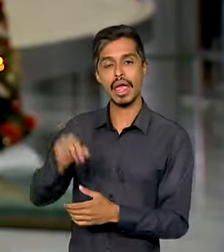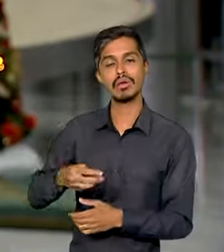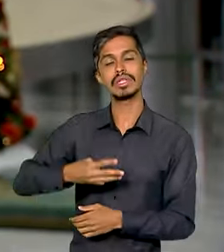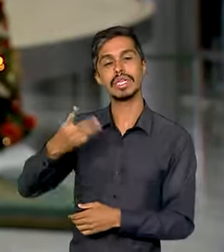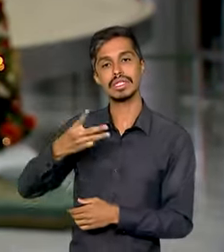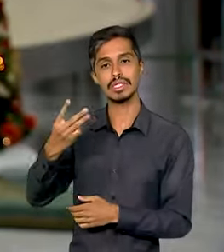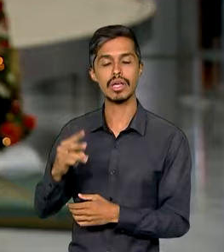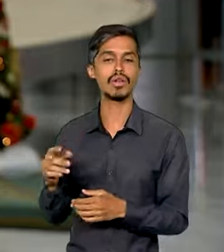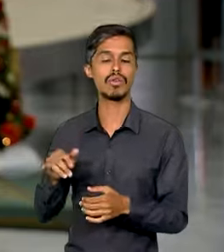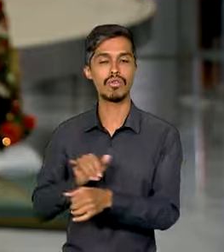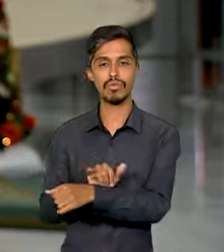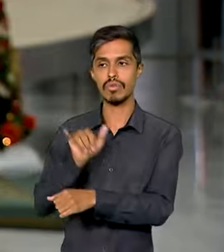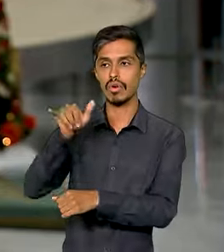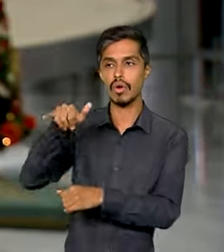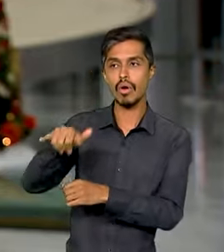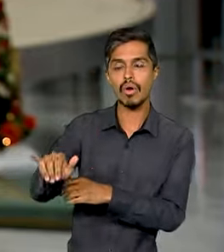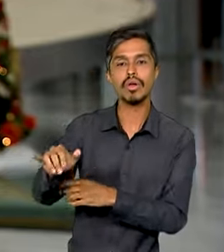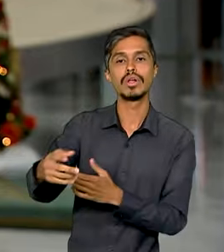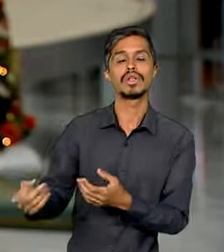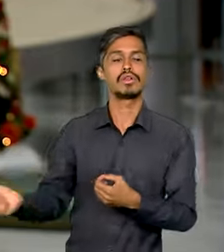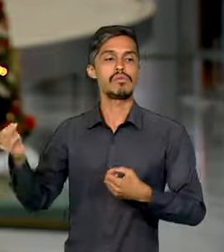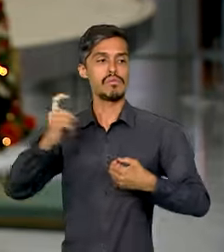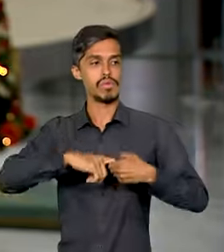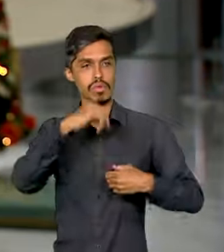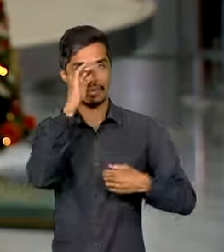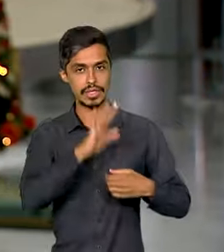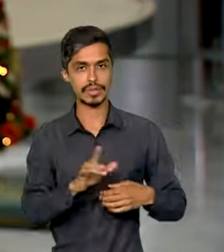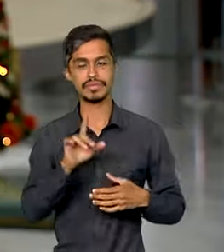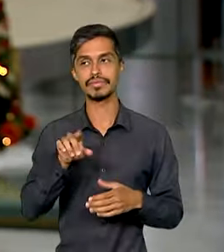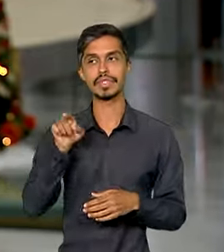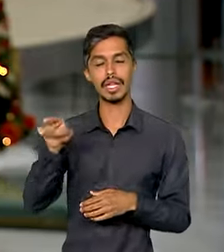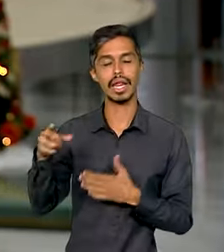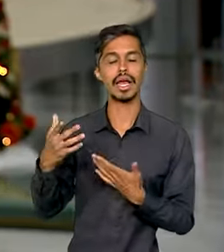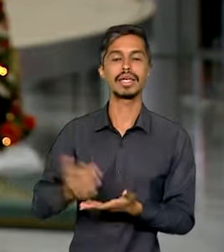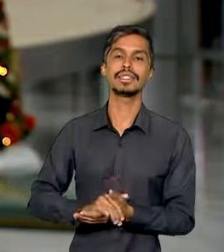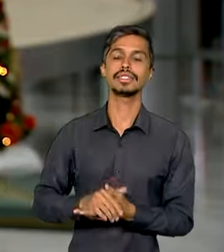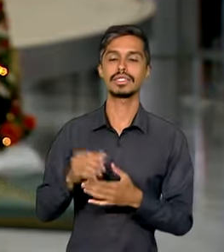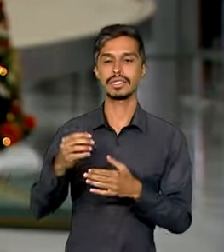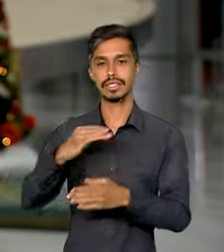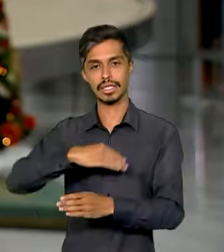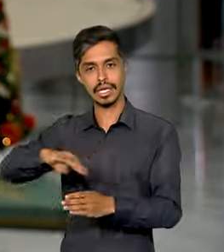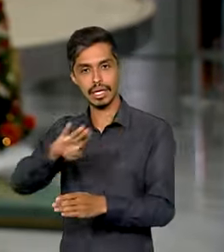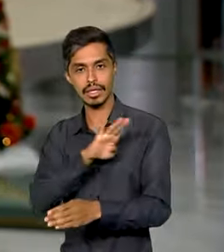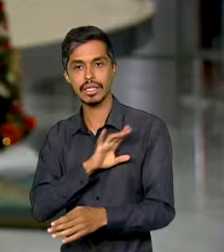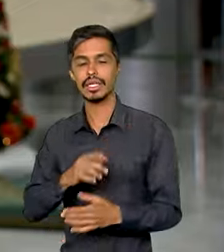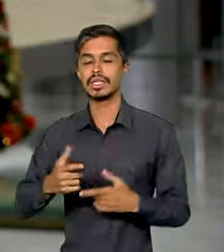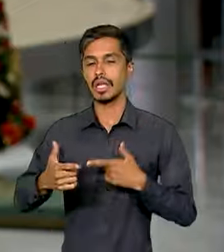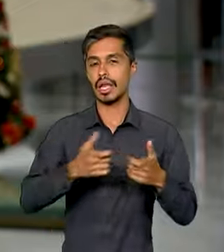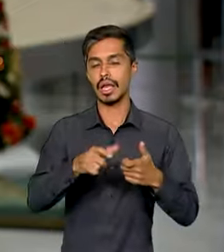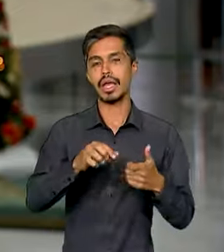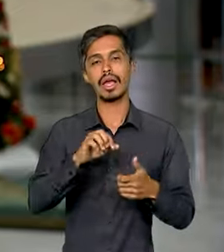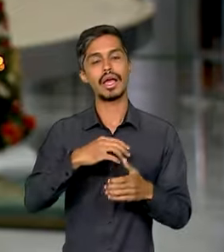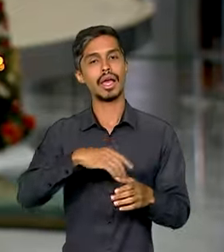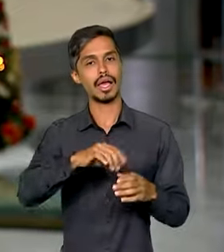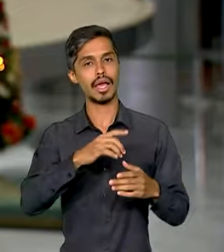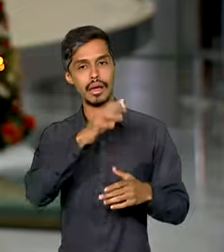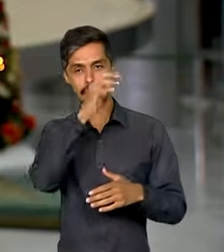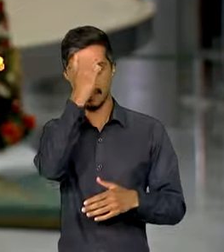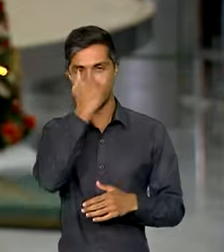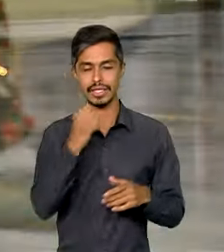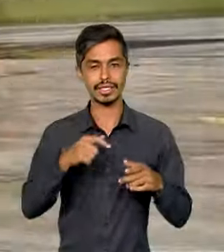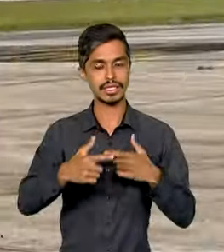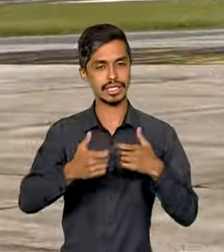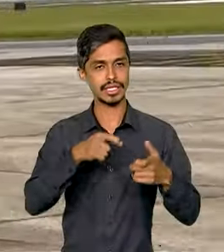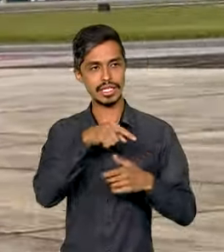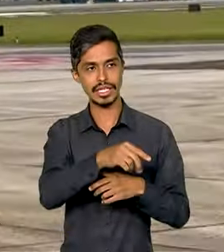terceiro voo de repatriação de brasileiros em Gaza desde o início da guerra entre Hamas e Israel em outubro deste ano.